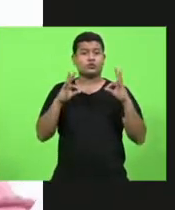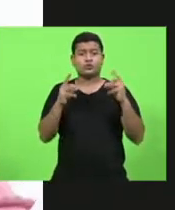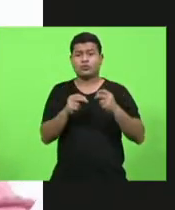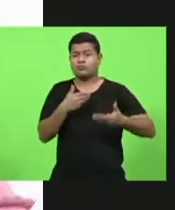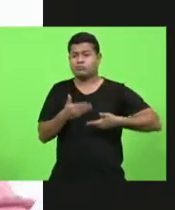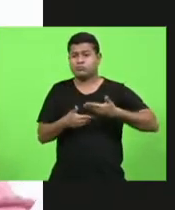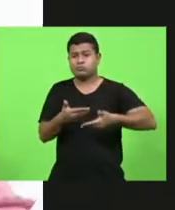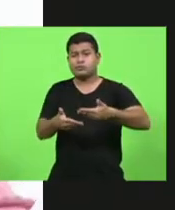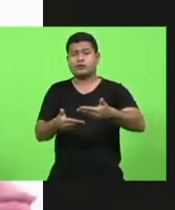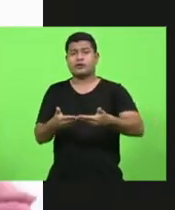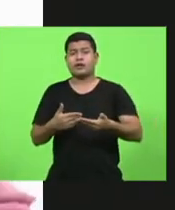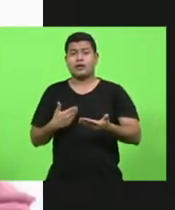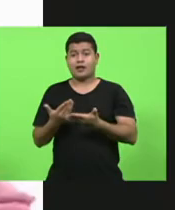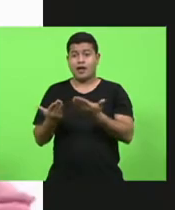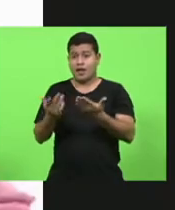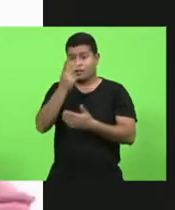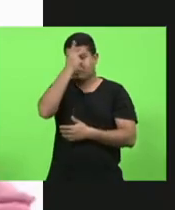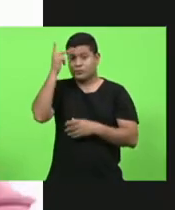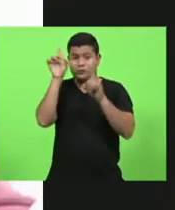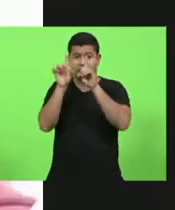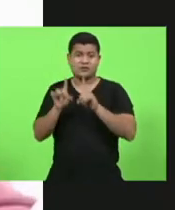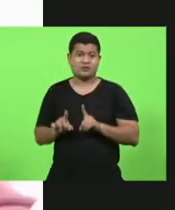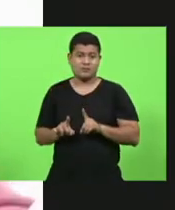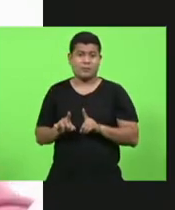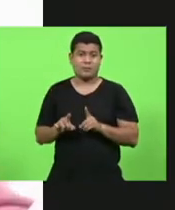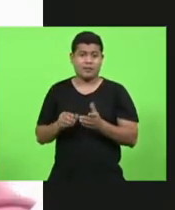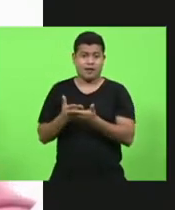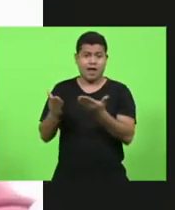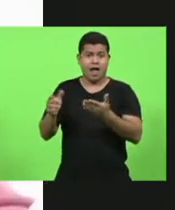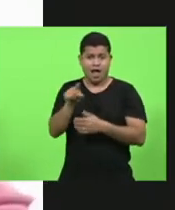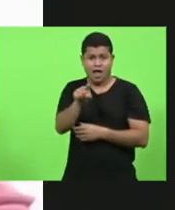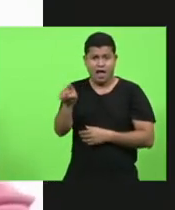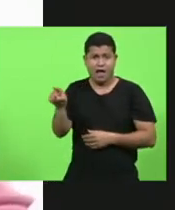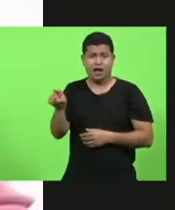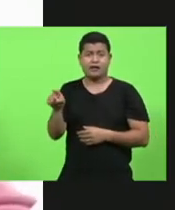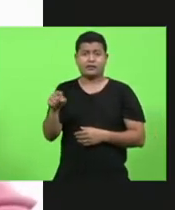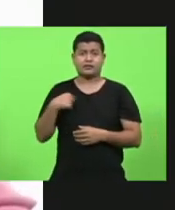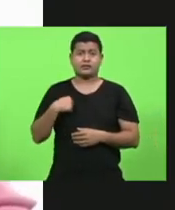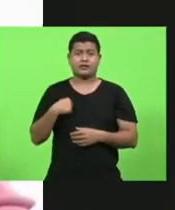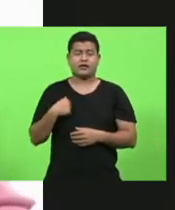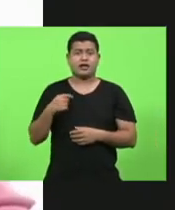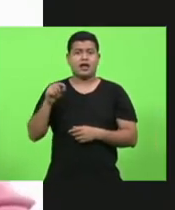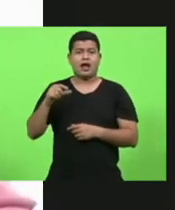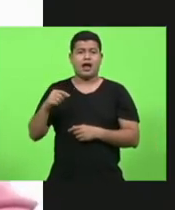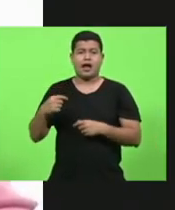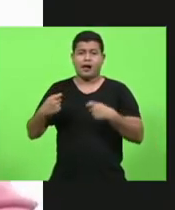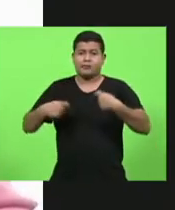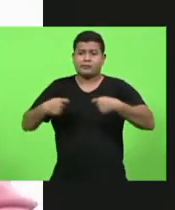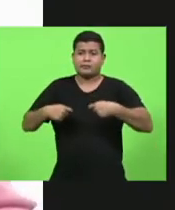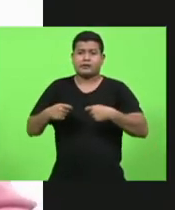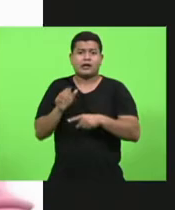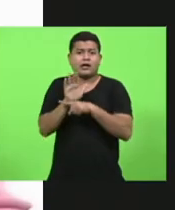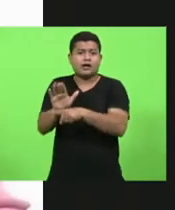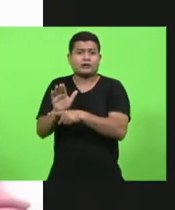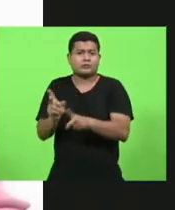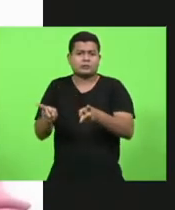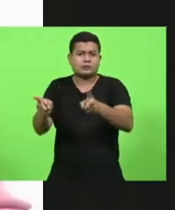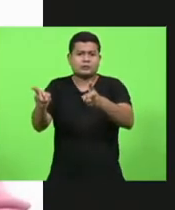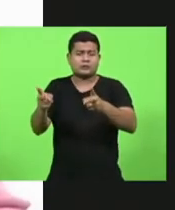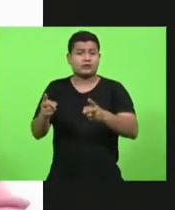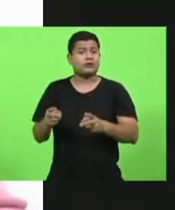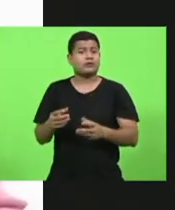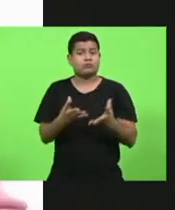as pessoas com deficiência, elas não são pessoas na sua totalidade carentes. Nós temos um grande número de profissionais